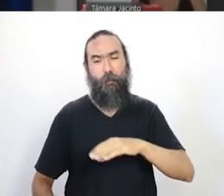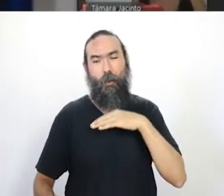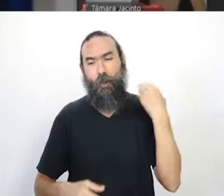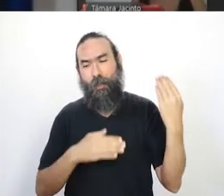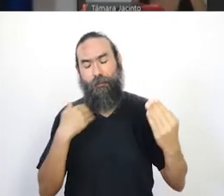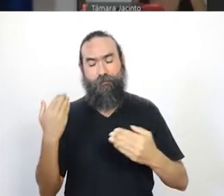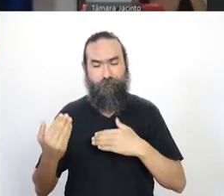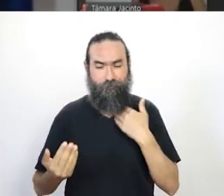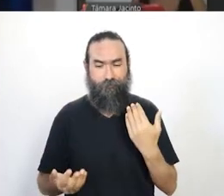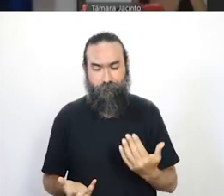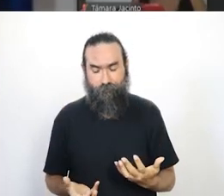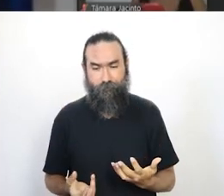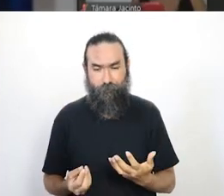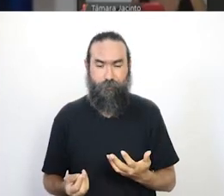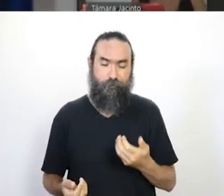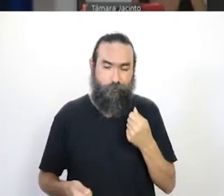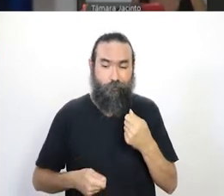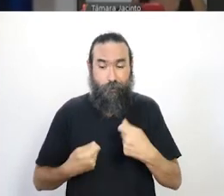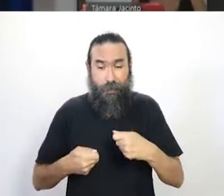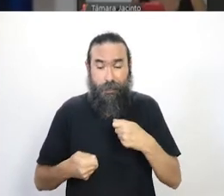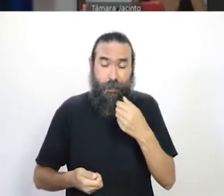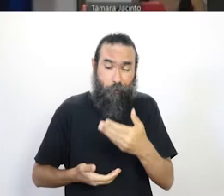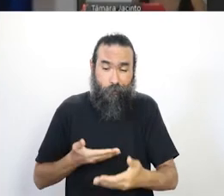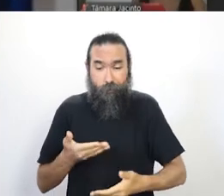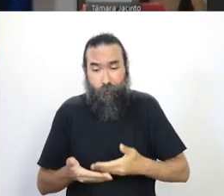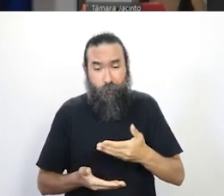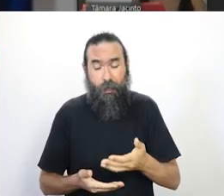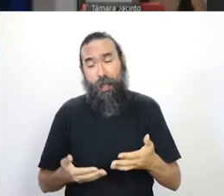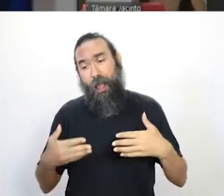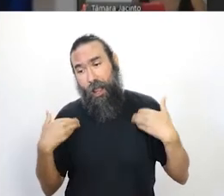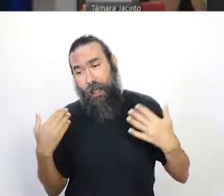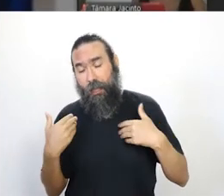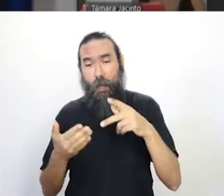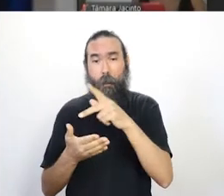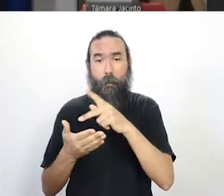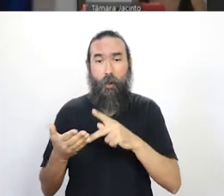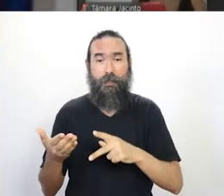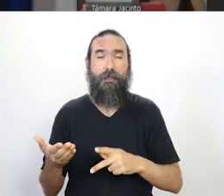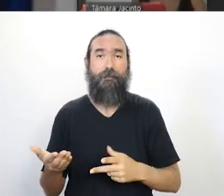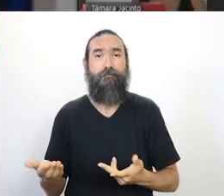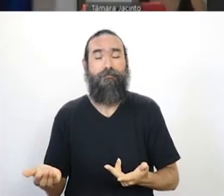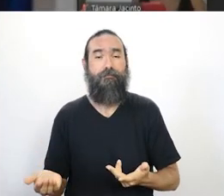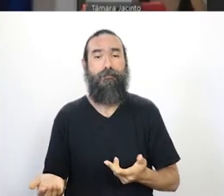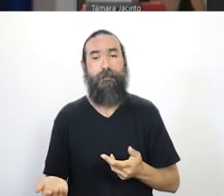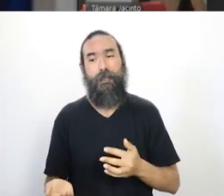gente lidar com isso de maneira leve, com poesia e com alegria, principalmente com